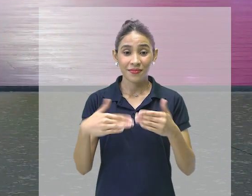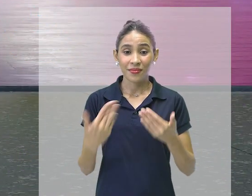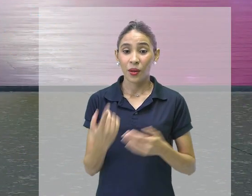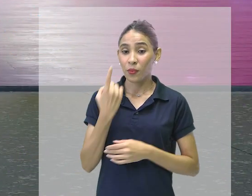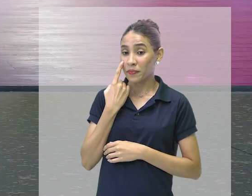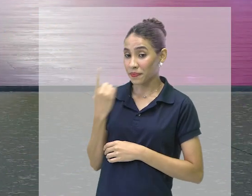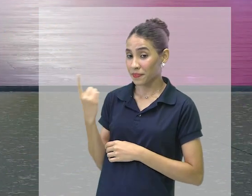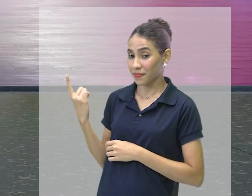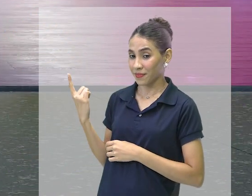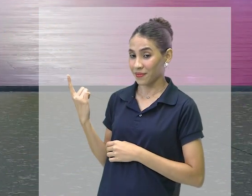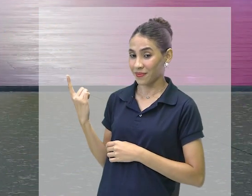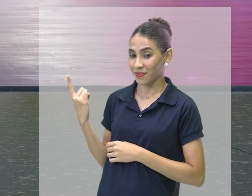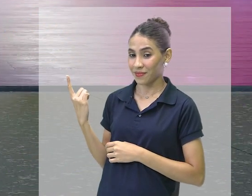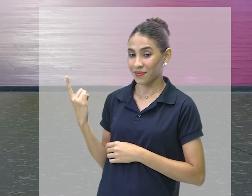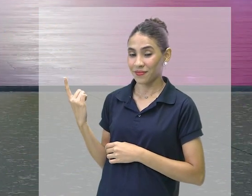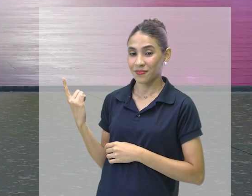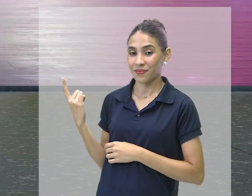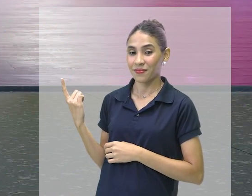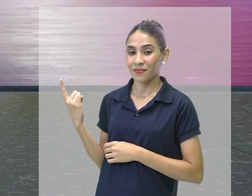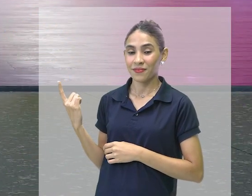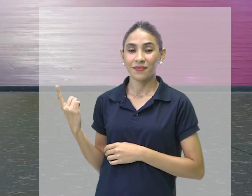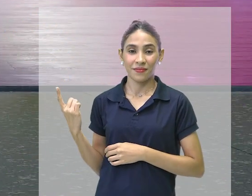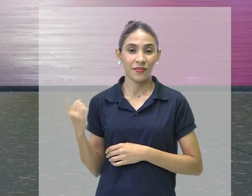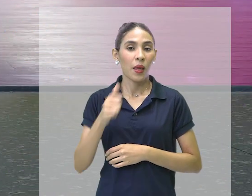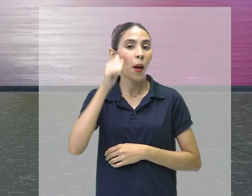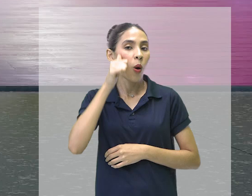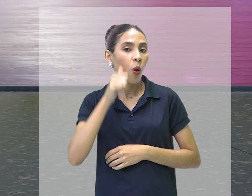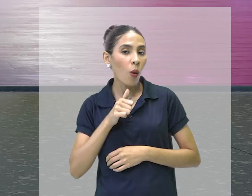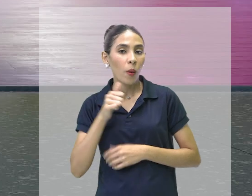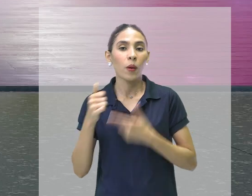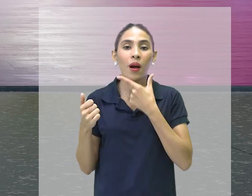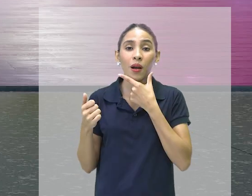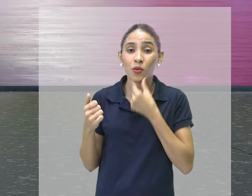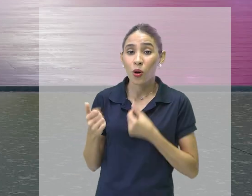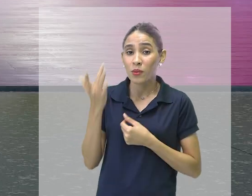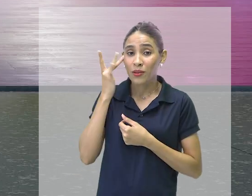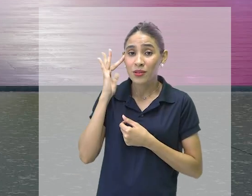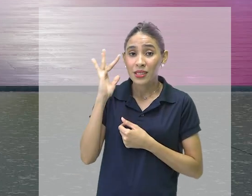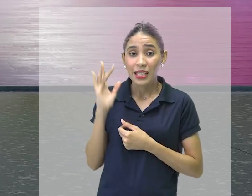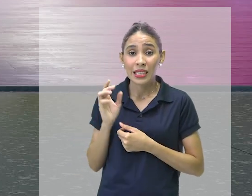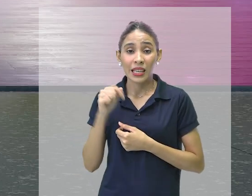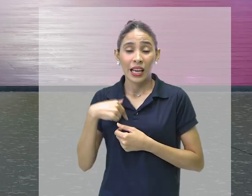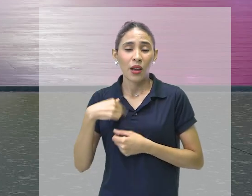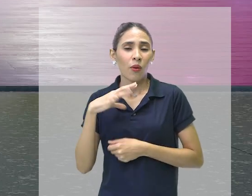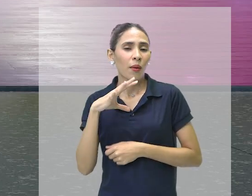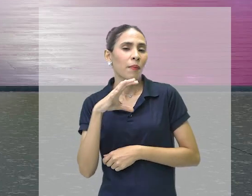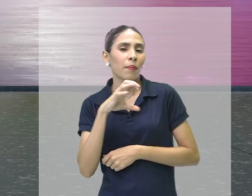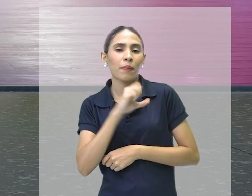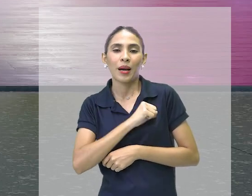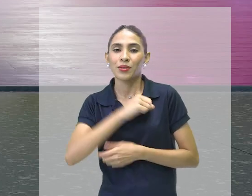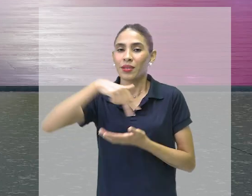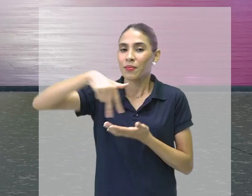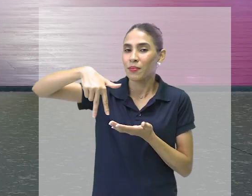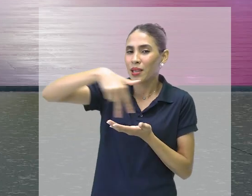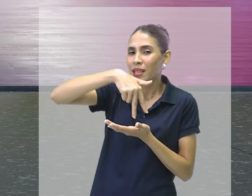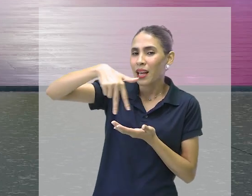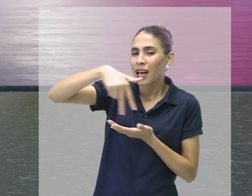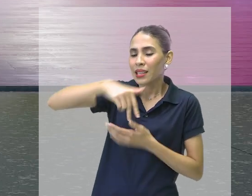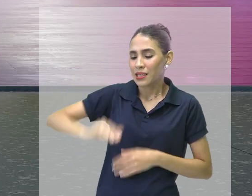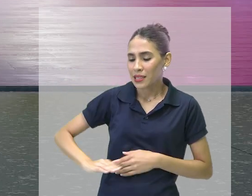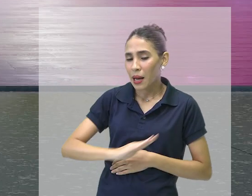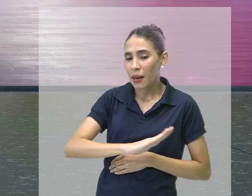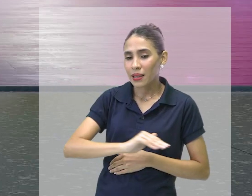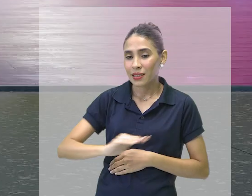Muito bem, então observem aqui esse nosso casal. Não sei vocês, mas eu sou apaixonada pela